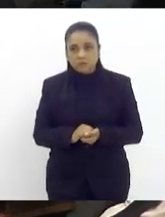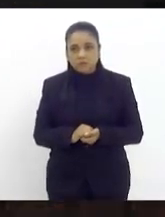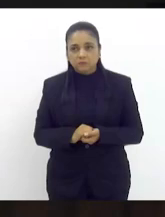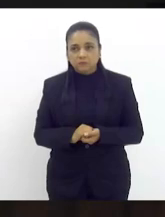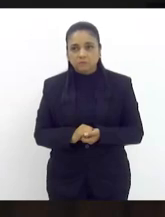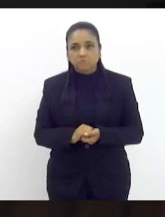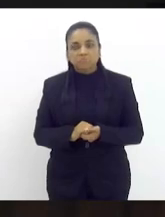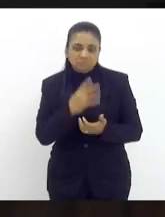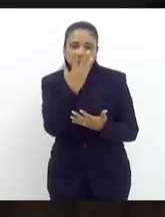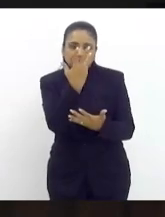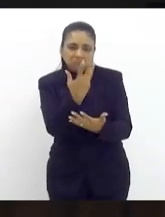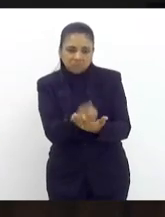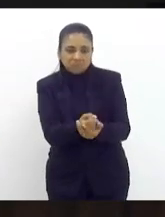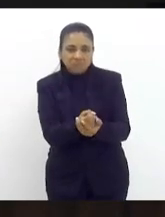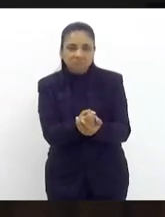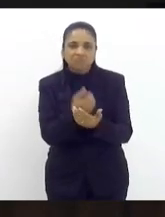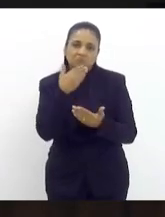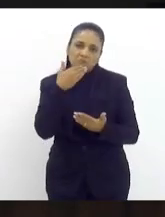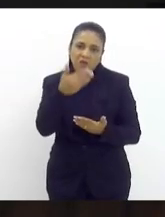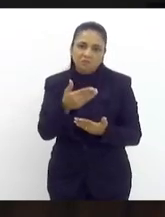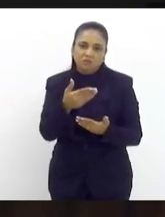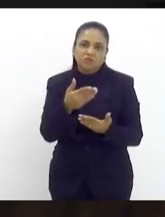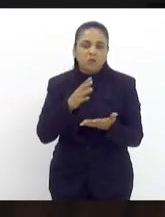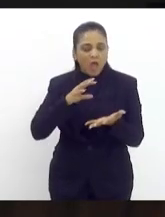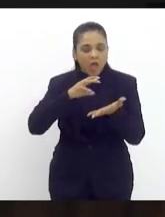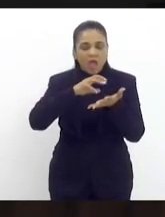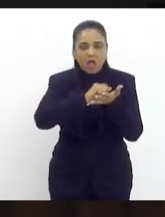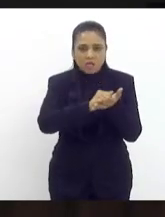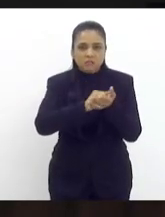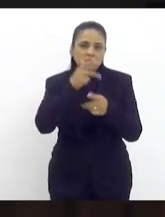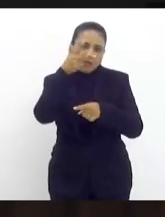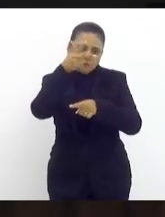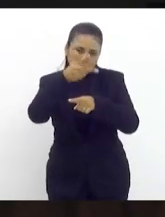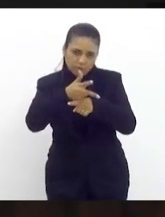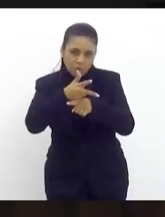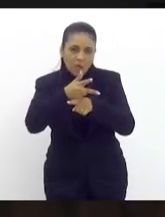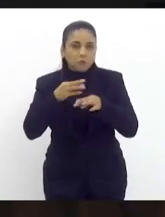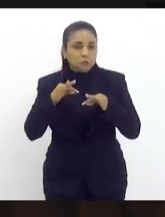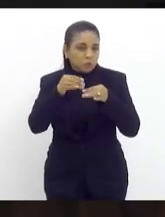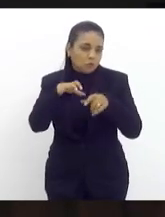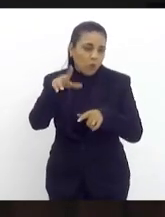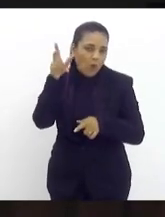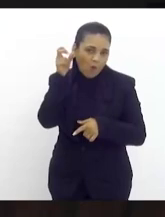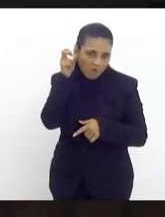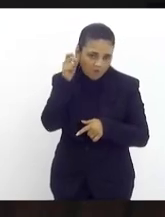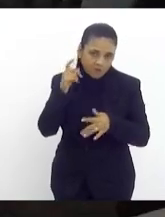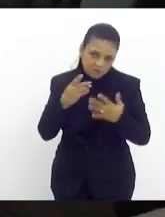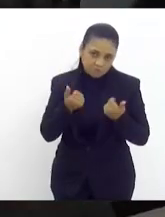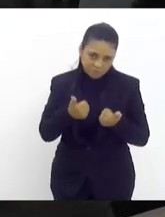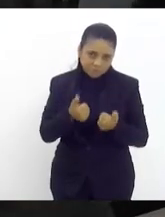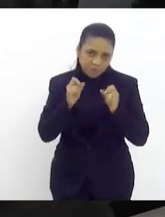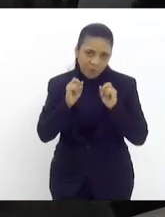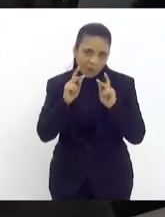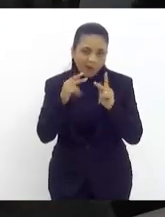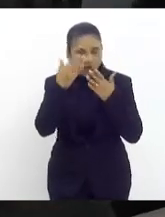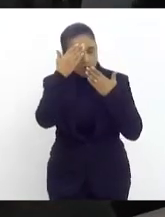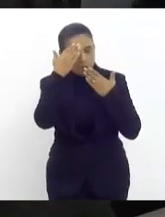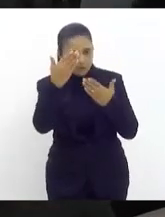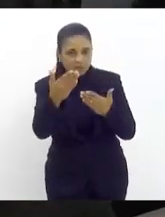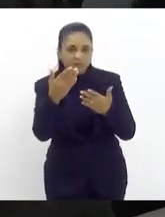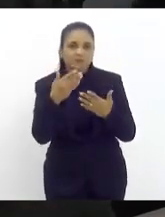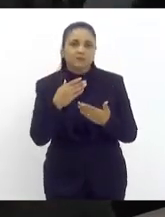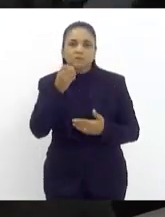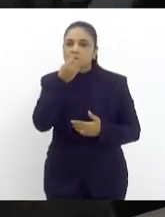Tá acatado o pedido de Vossa Excelência. Tá consignado e registrado, tá filmado. Todos ouviram aqui plenamente. Obrigada, gente. Boa